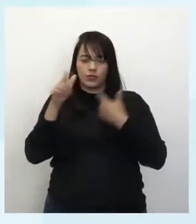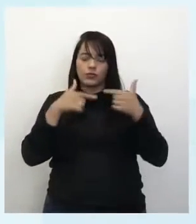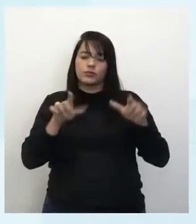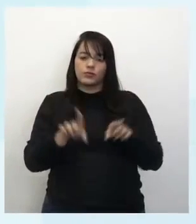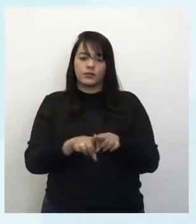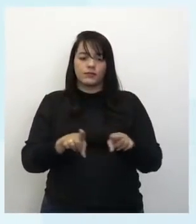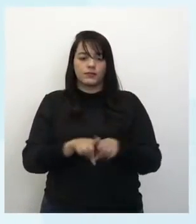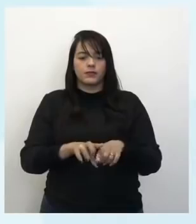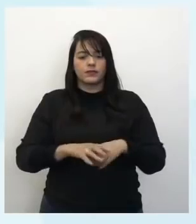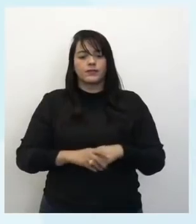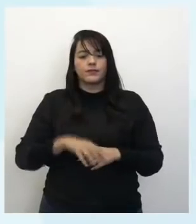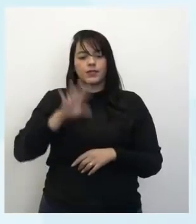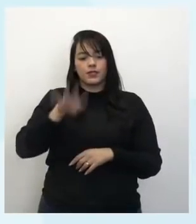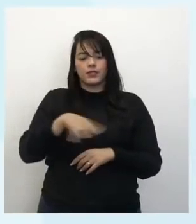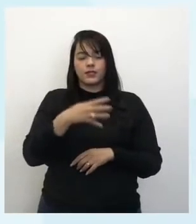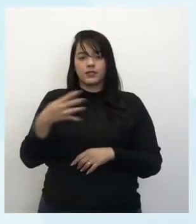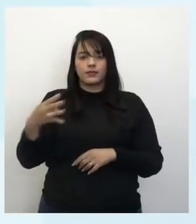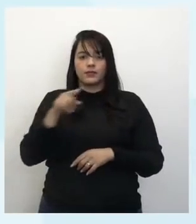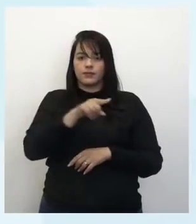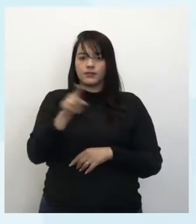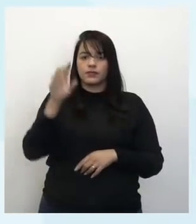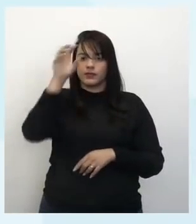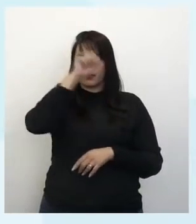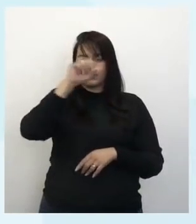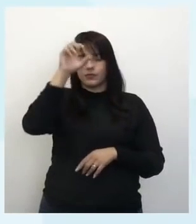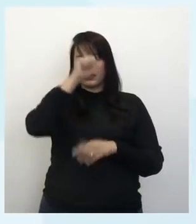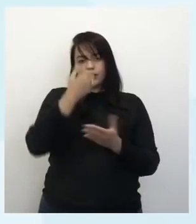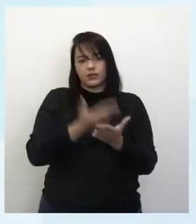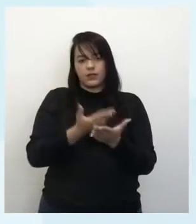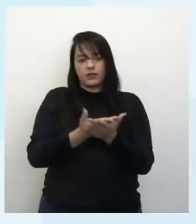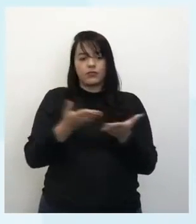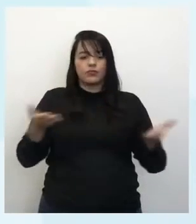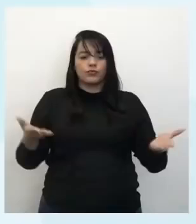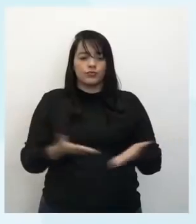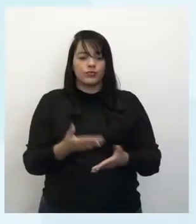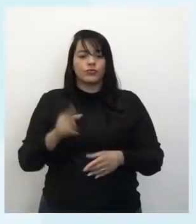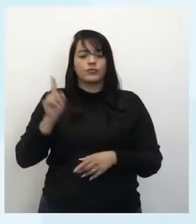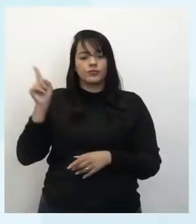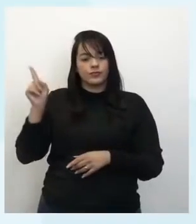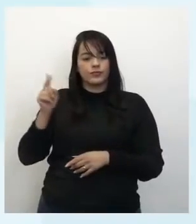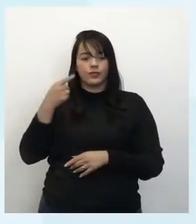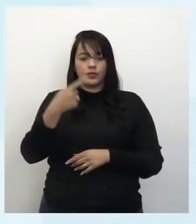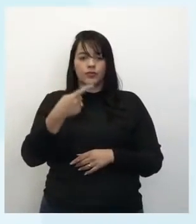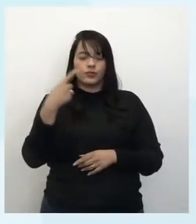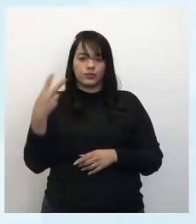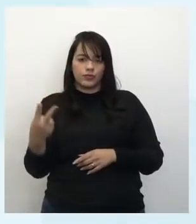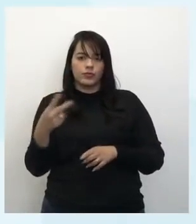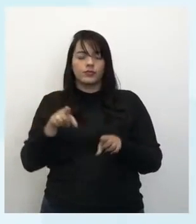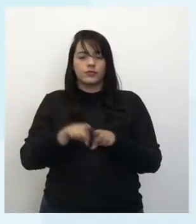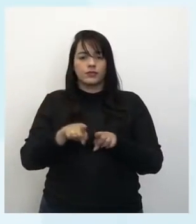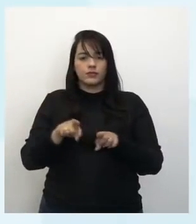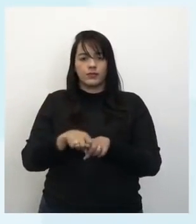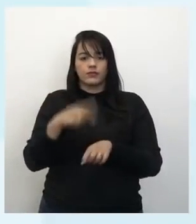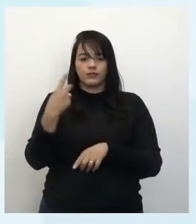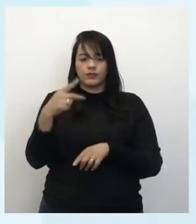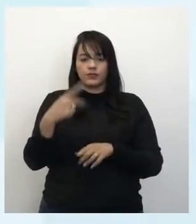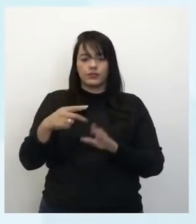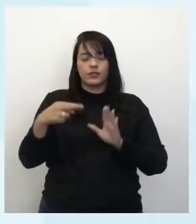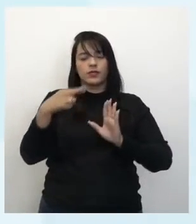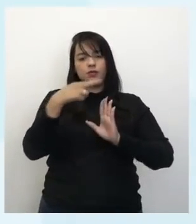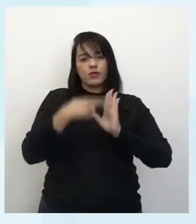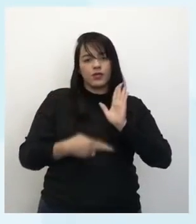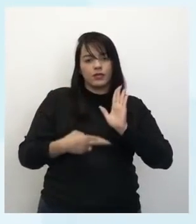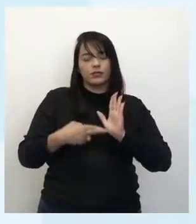que vocês aprenderam na aula de hoje, né? E resolver a lição 1 e 2, vocês podem escrever como lição de casa um relatório sobre um